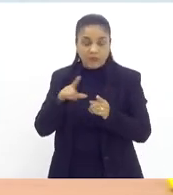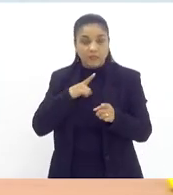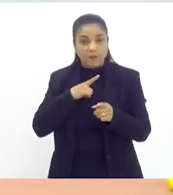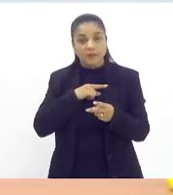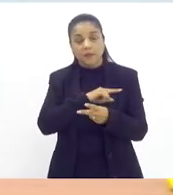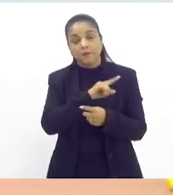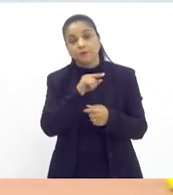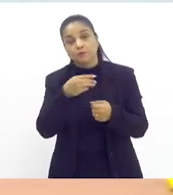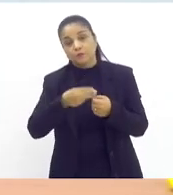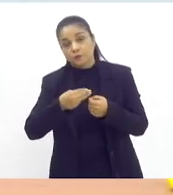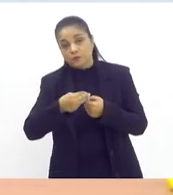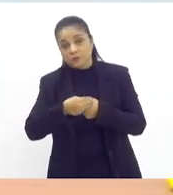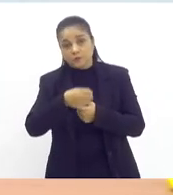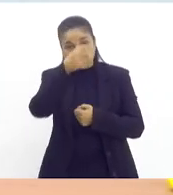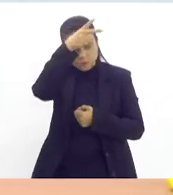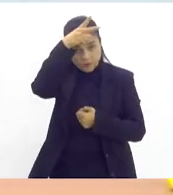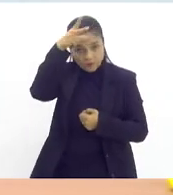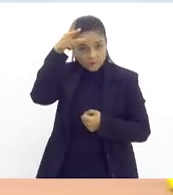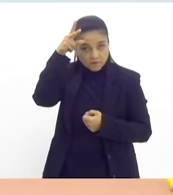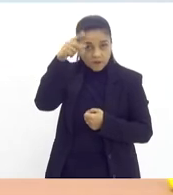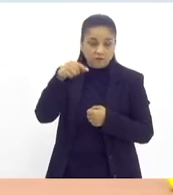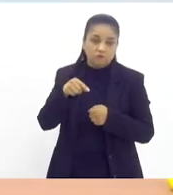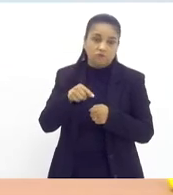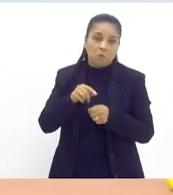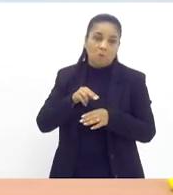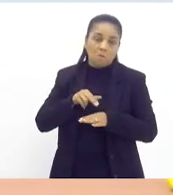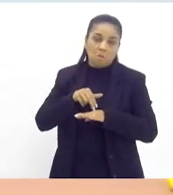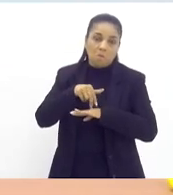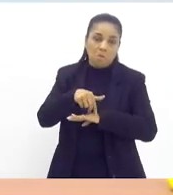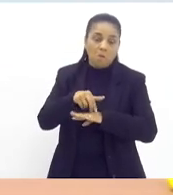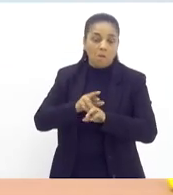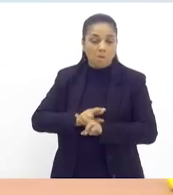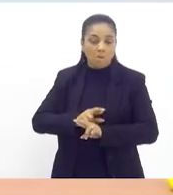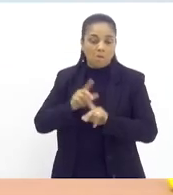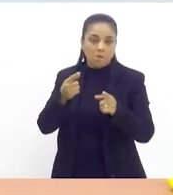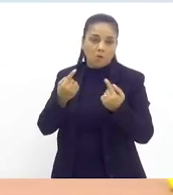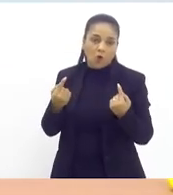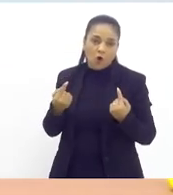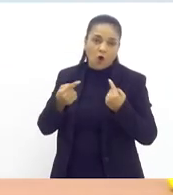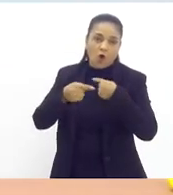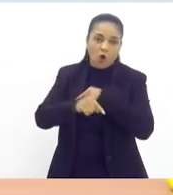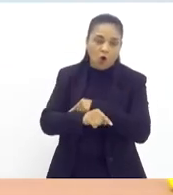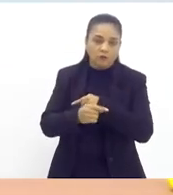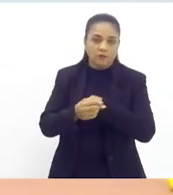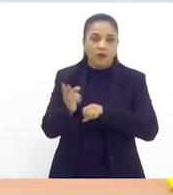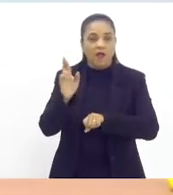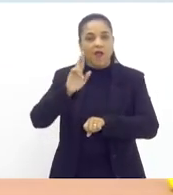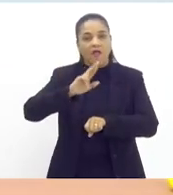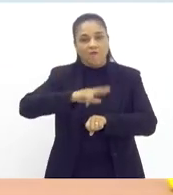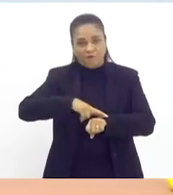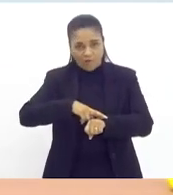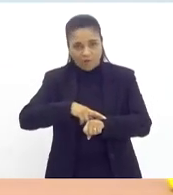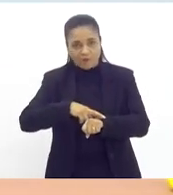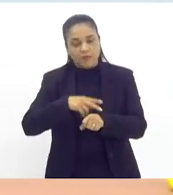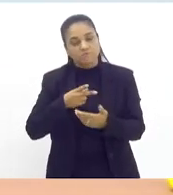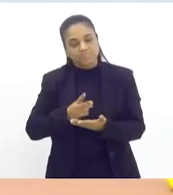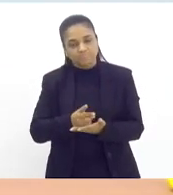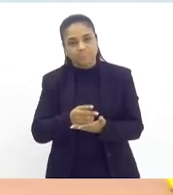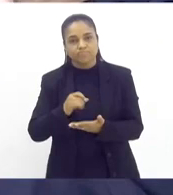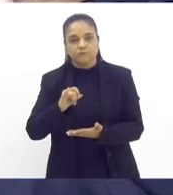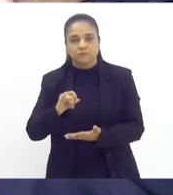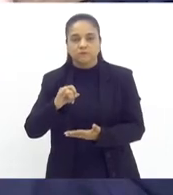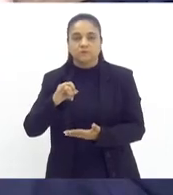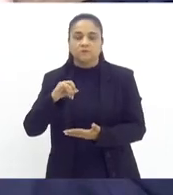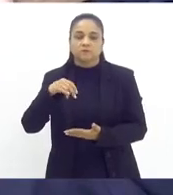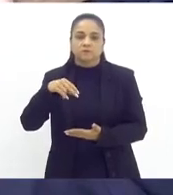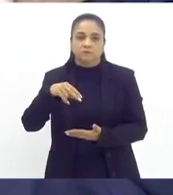municípios. A Frente Nacional dos Prefeitos tem uma posição contrária à reforma, porque eles querem manter o ISS. Aí o problema é o seguinte, não